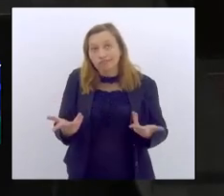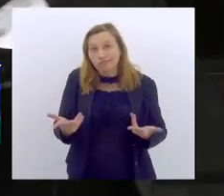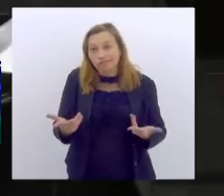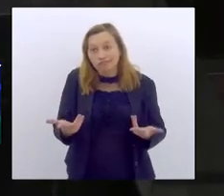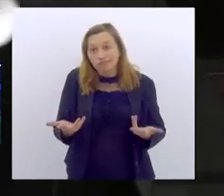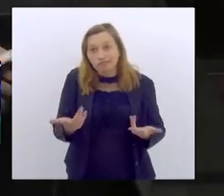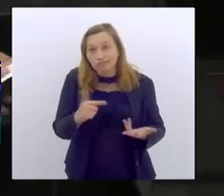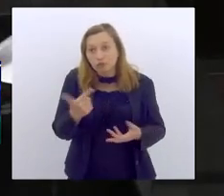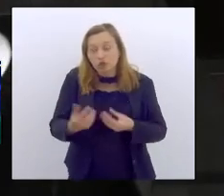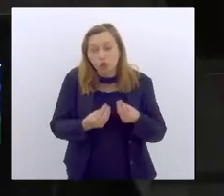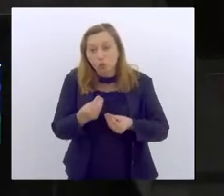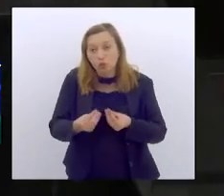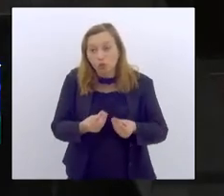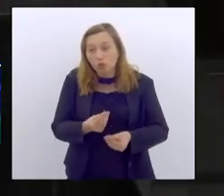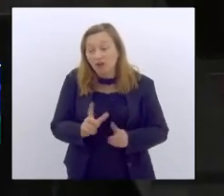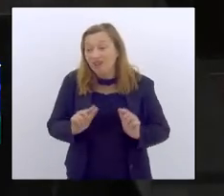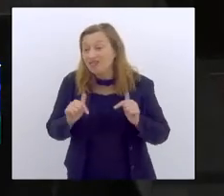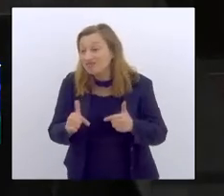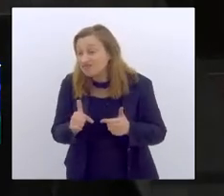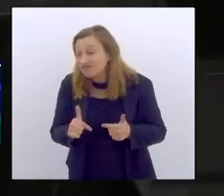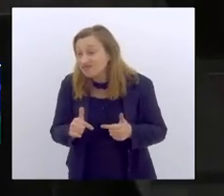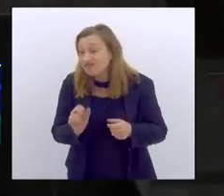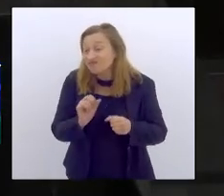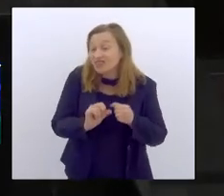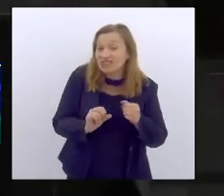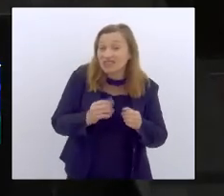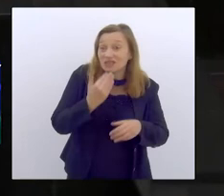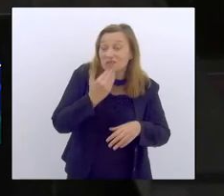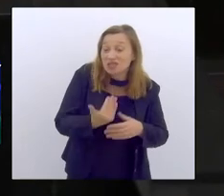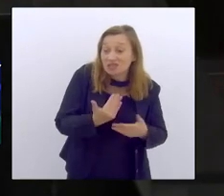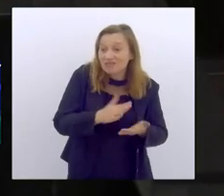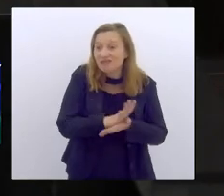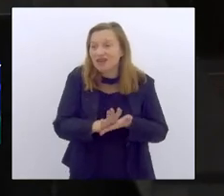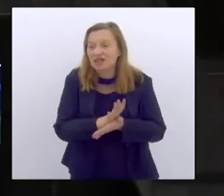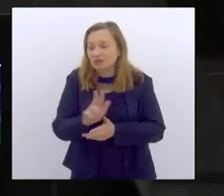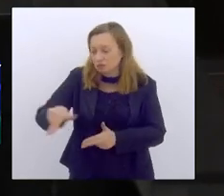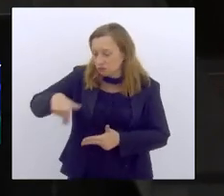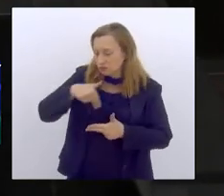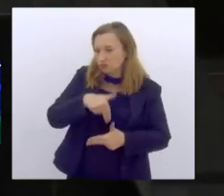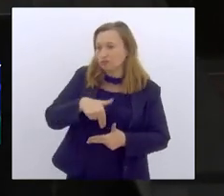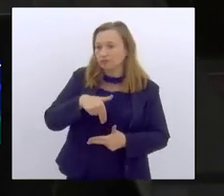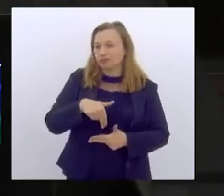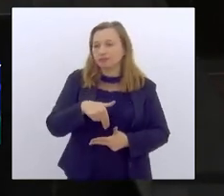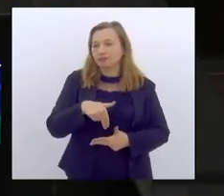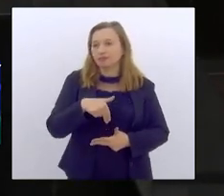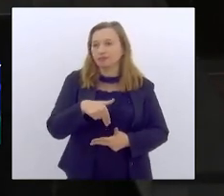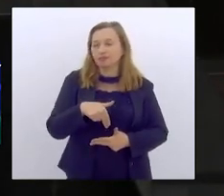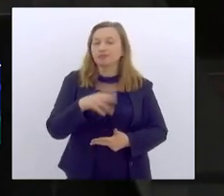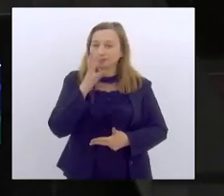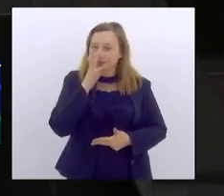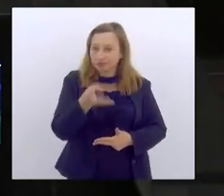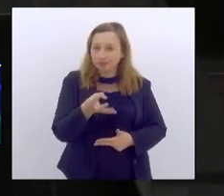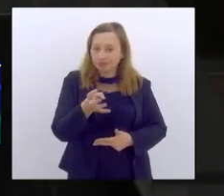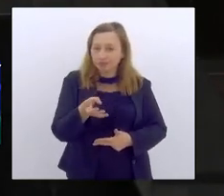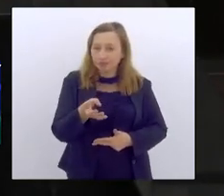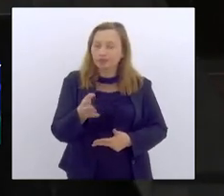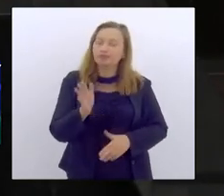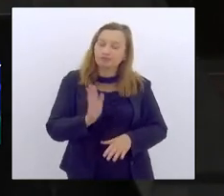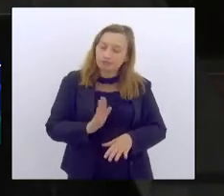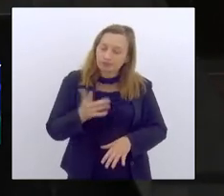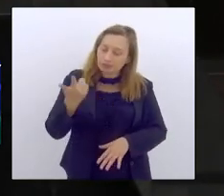que eles não tem saída não tem praticamente a quem recorrer então a sua aqui a Tribuna para denunciar